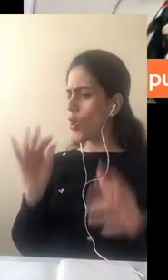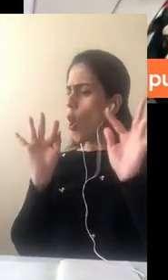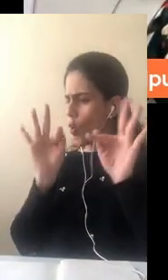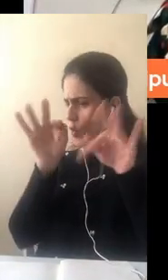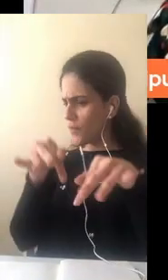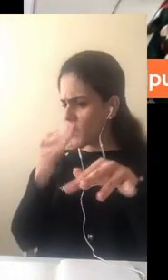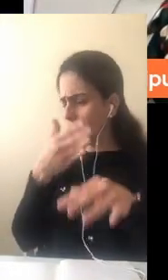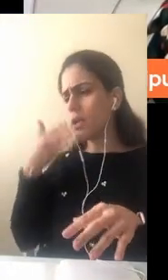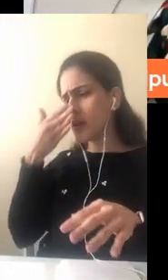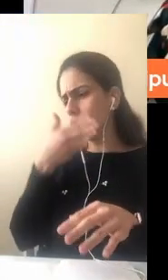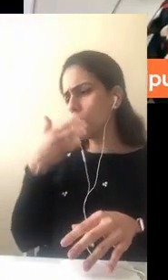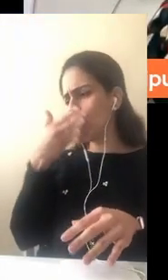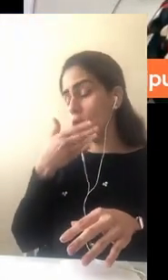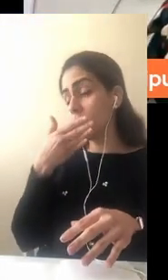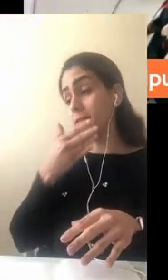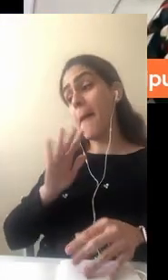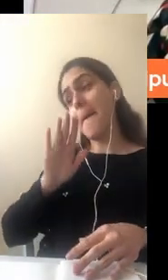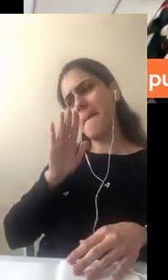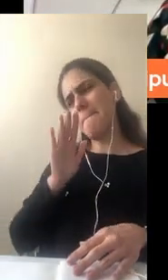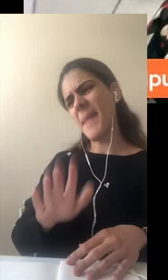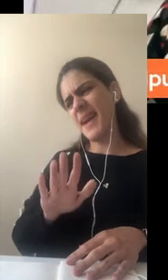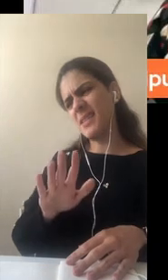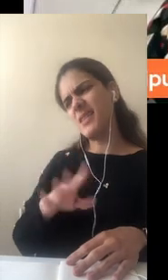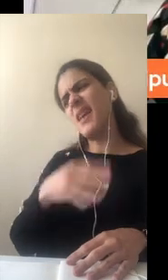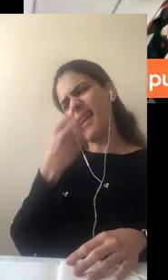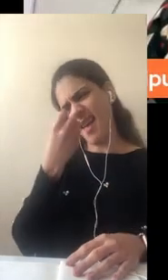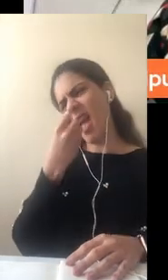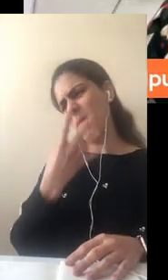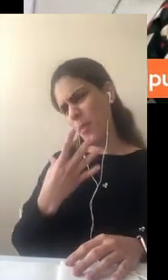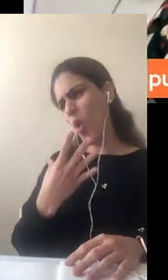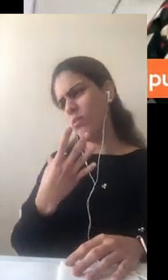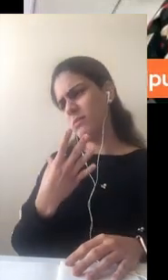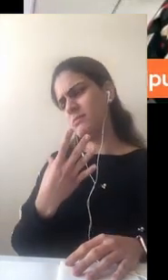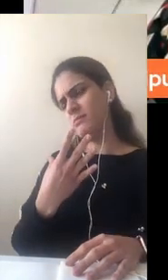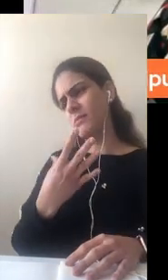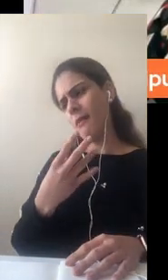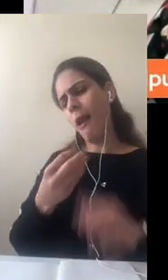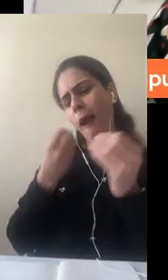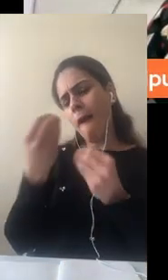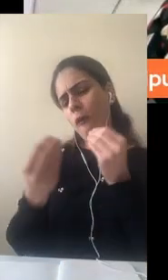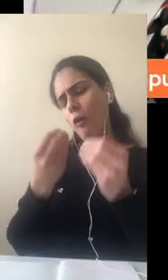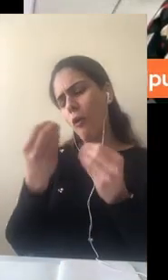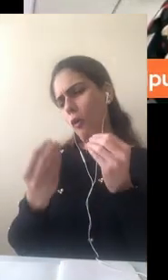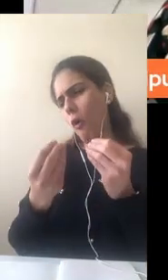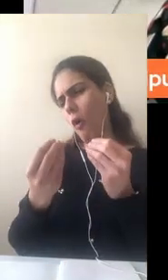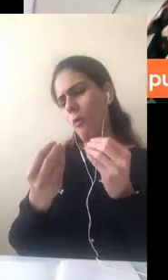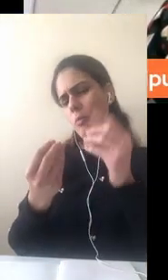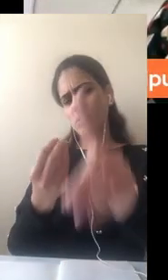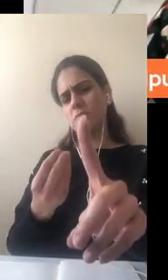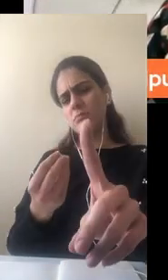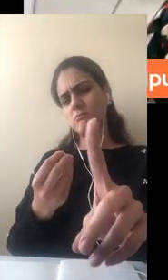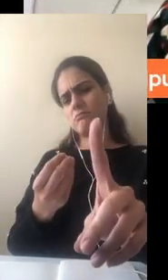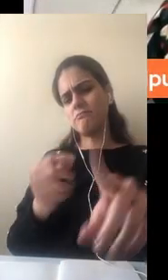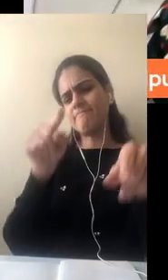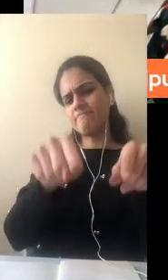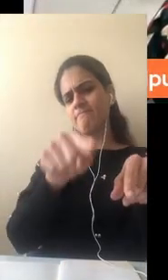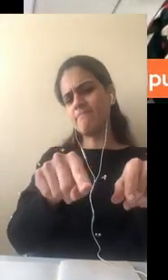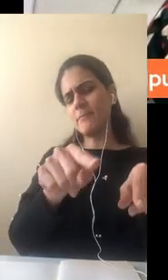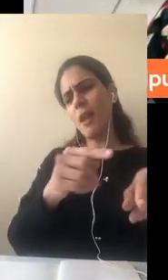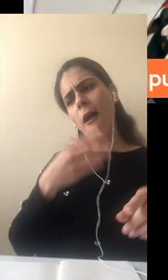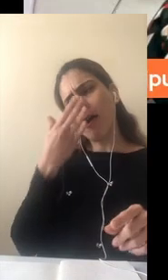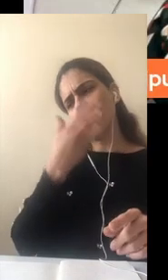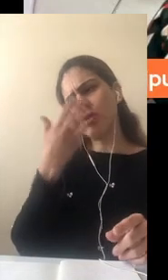gostoso, a minha crítica ela tem que passar por tudo isso. Meu crivo, né? Crítico tem que passar. E isso